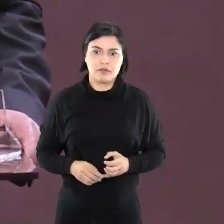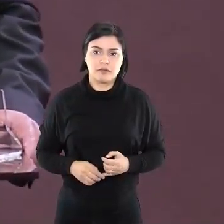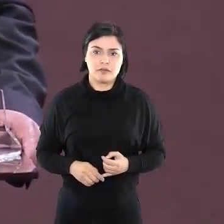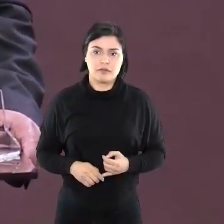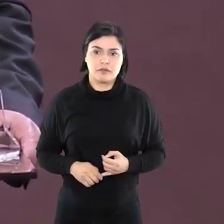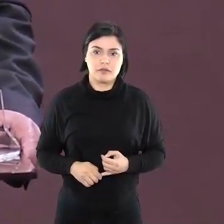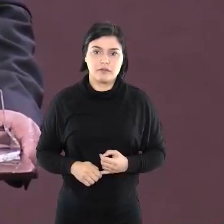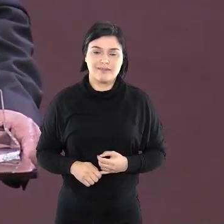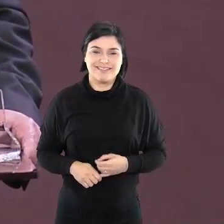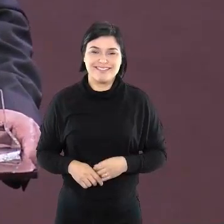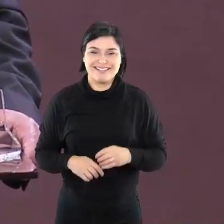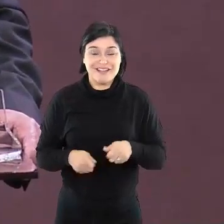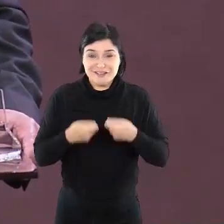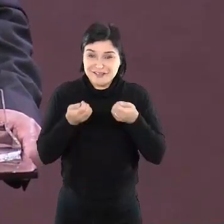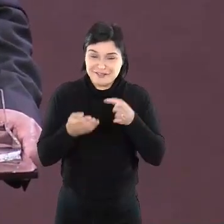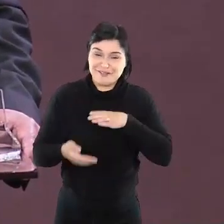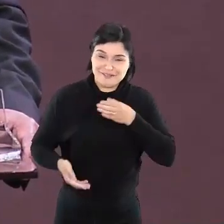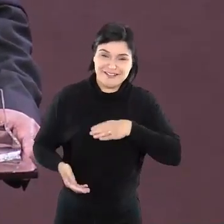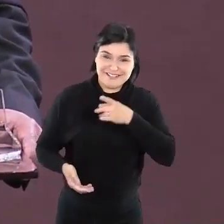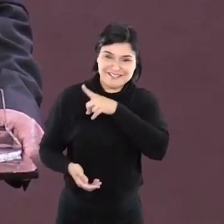Está animando vocês ou não?